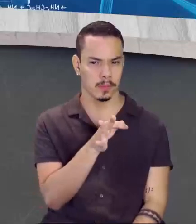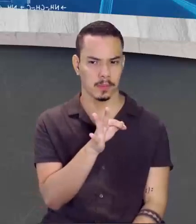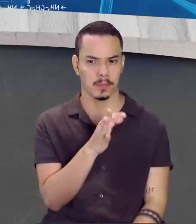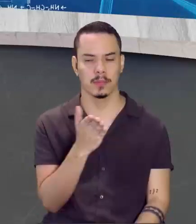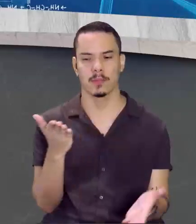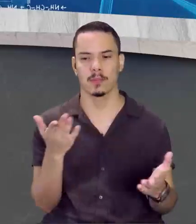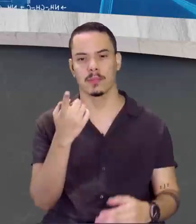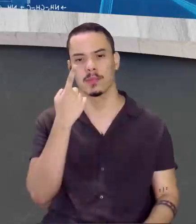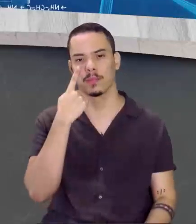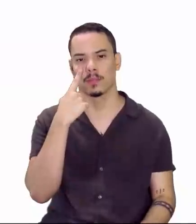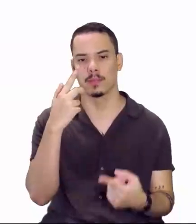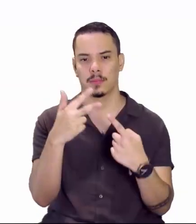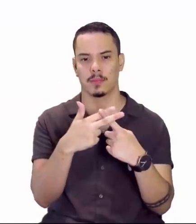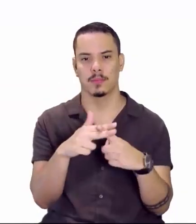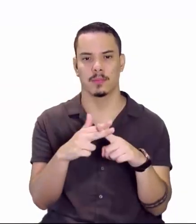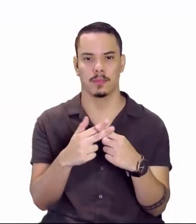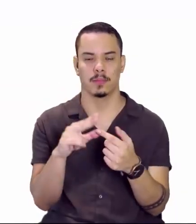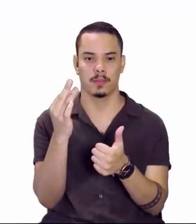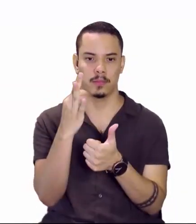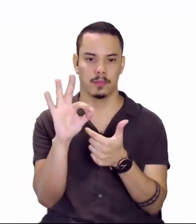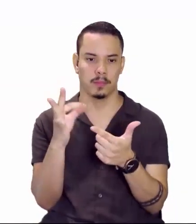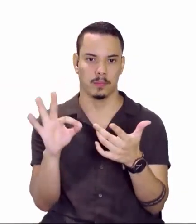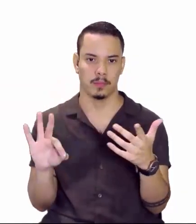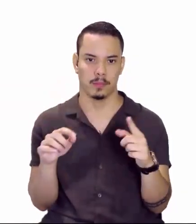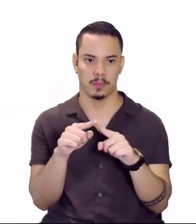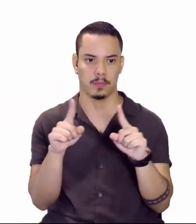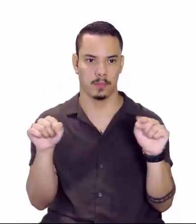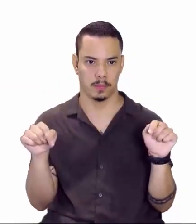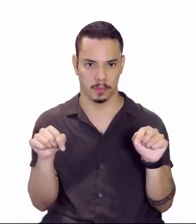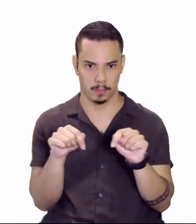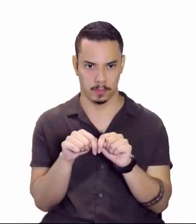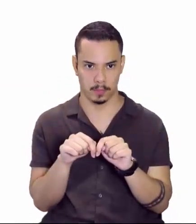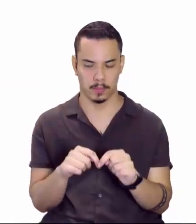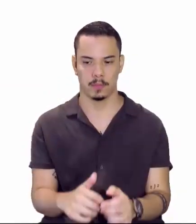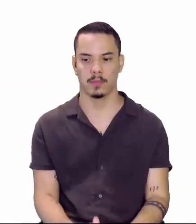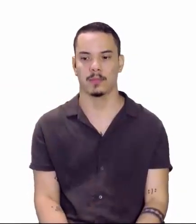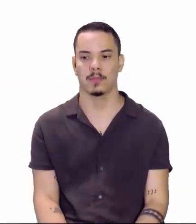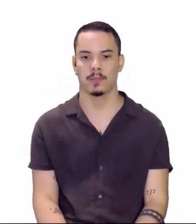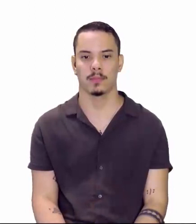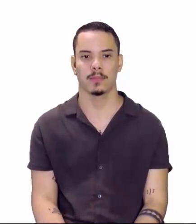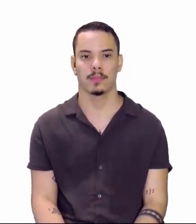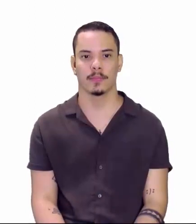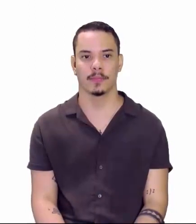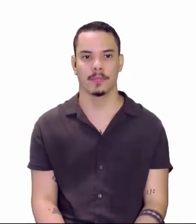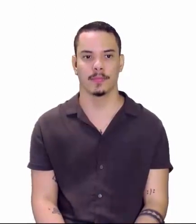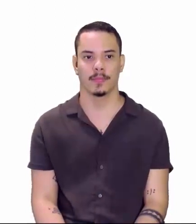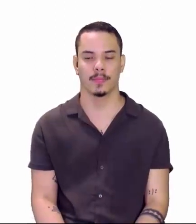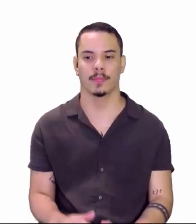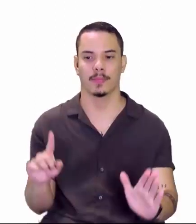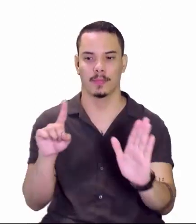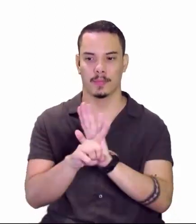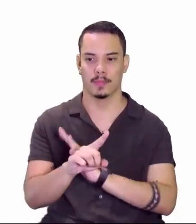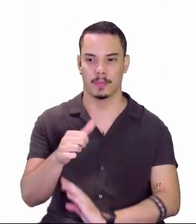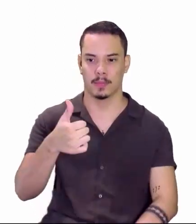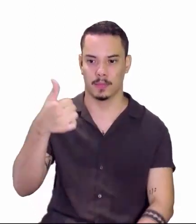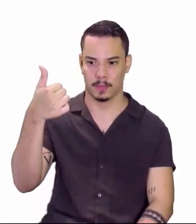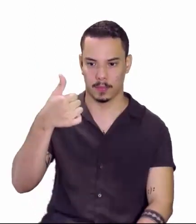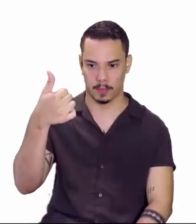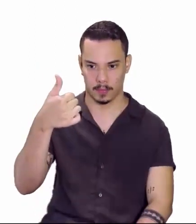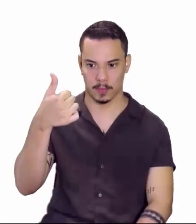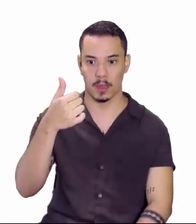então, conferir as questões da atividade de sala. Olha lá, na primeira